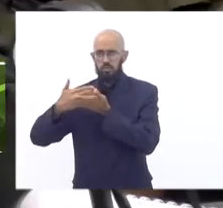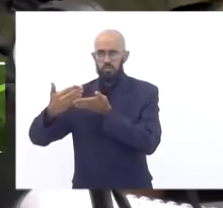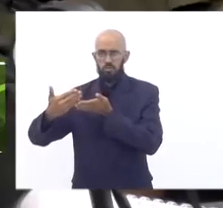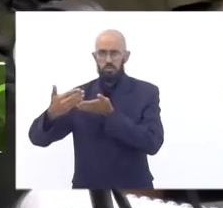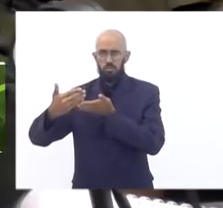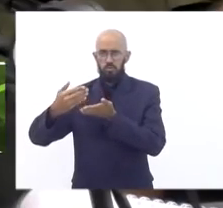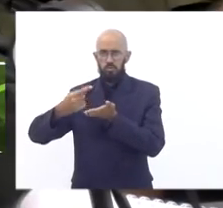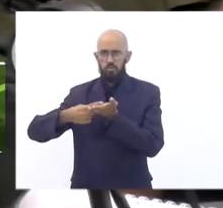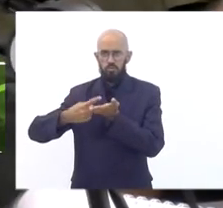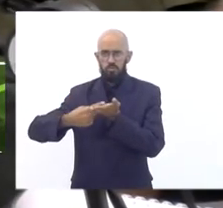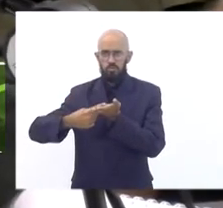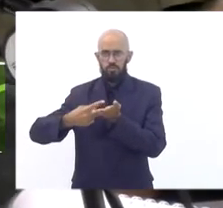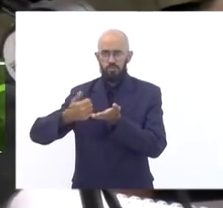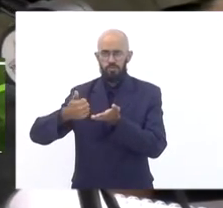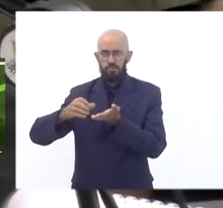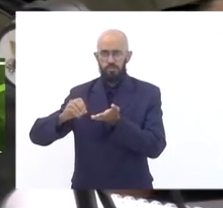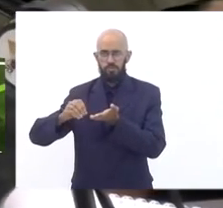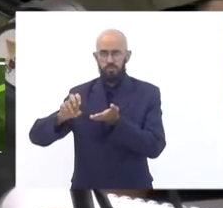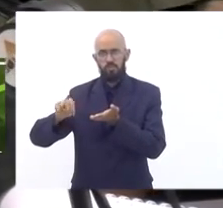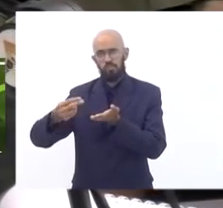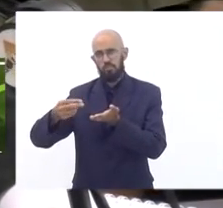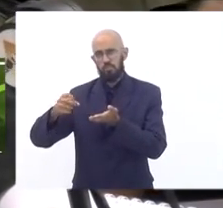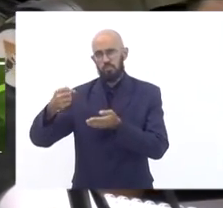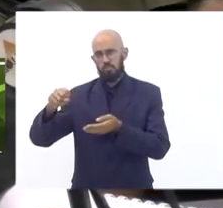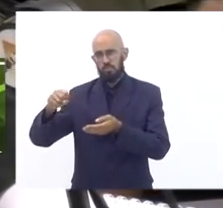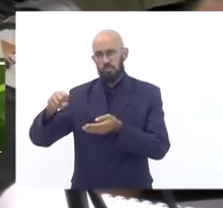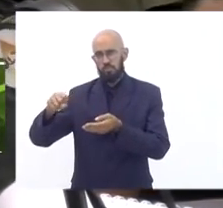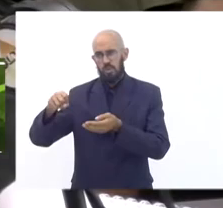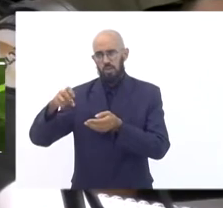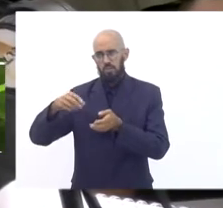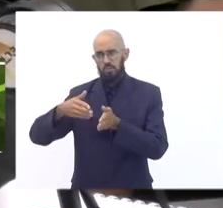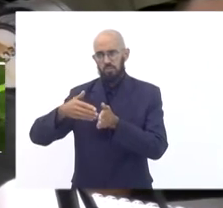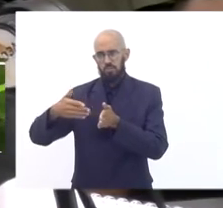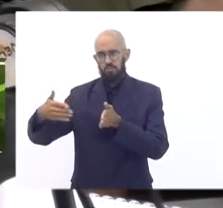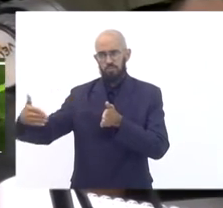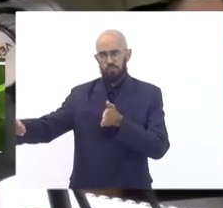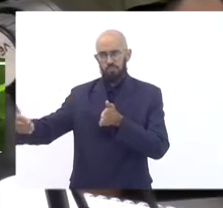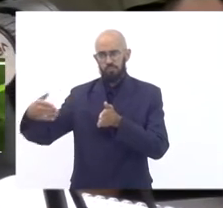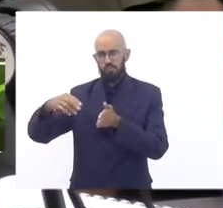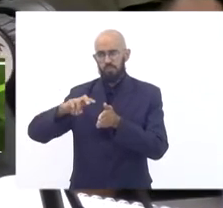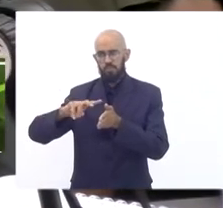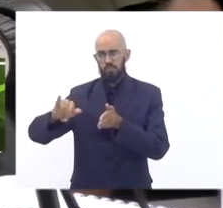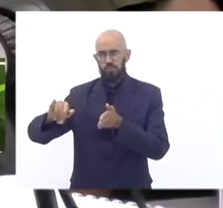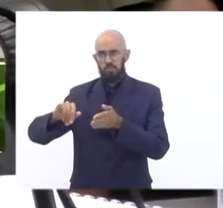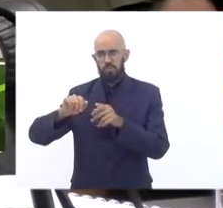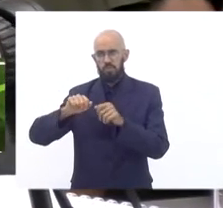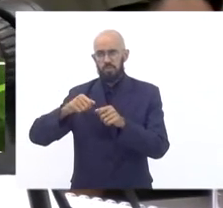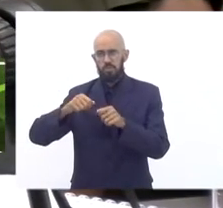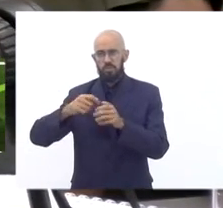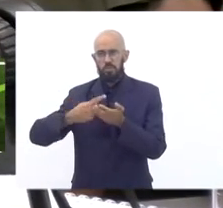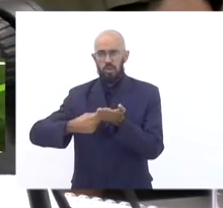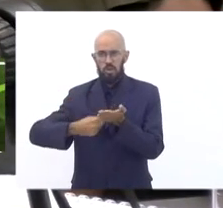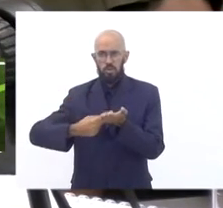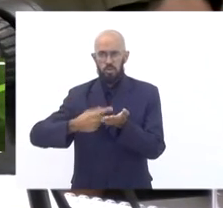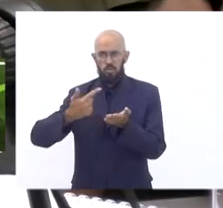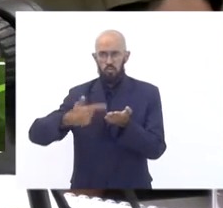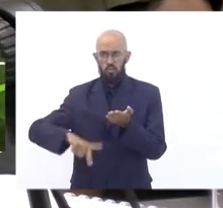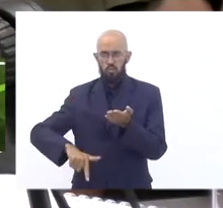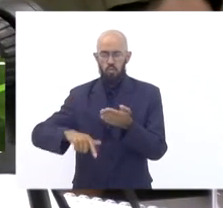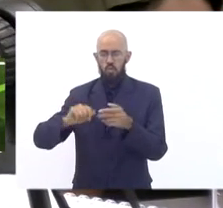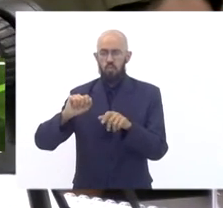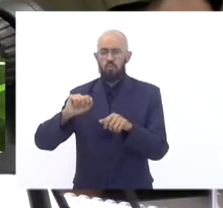décimo, se não me engano, o oitavo, quando foi da prorrogação, estão sendo, de uma certa forma, renegociados e sendo